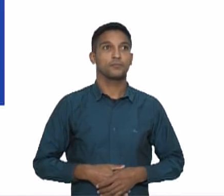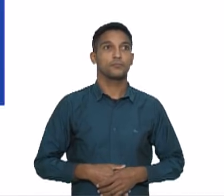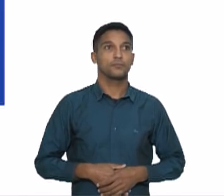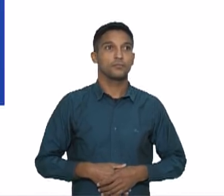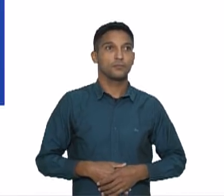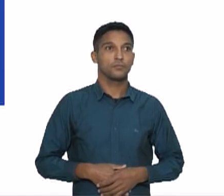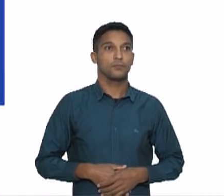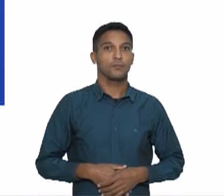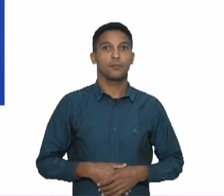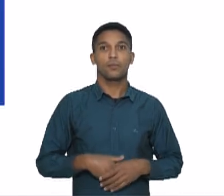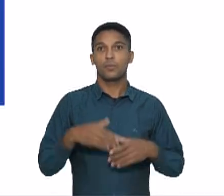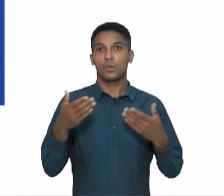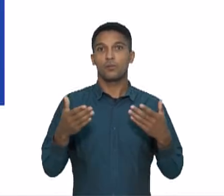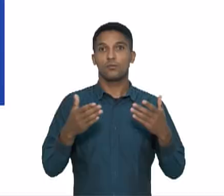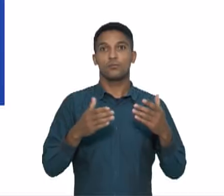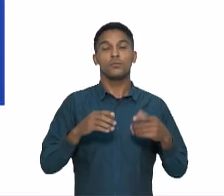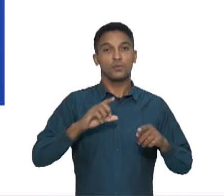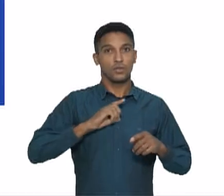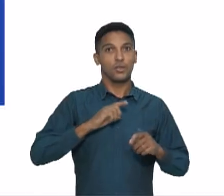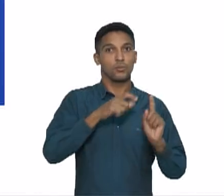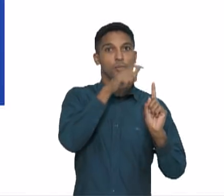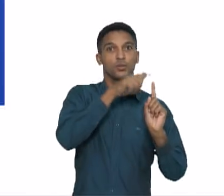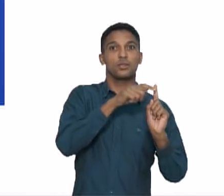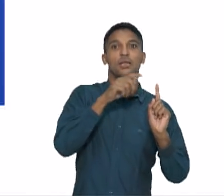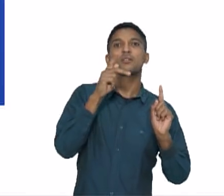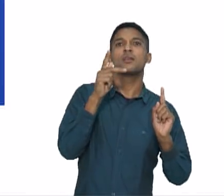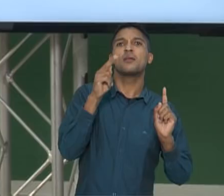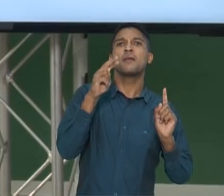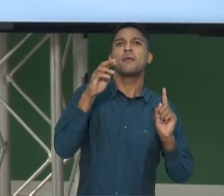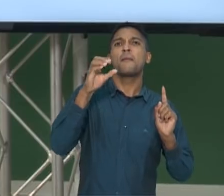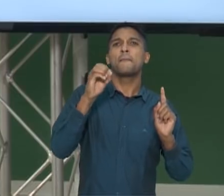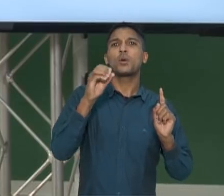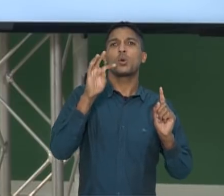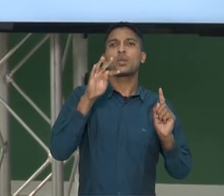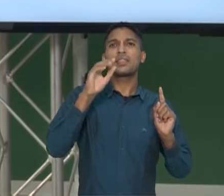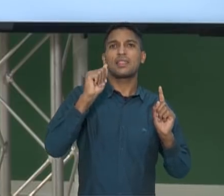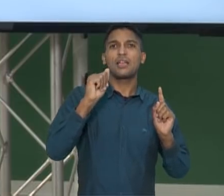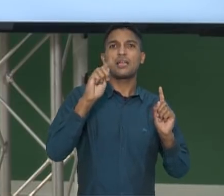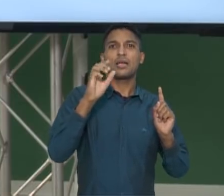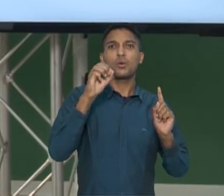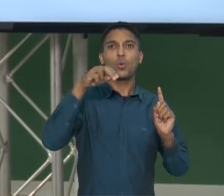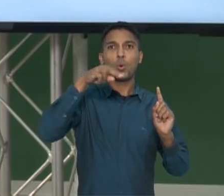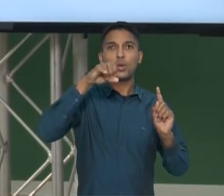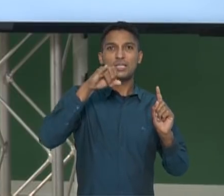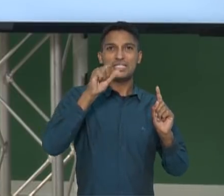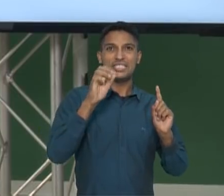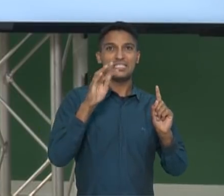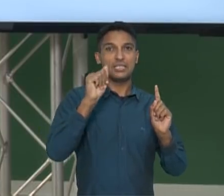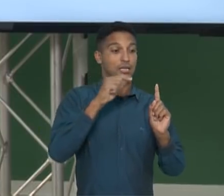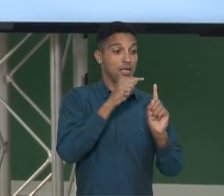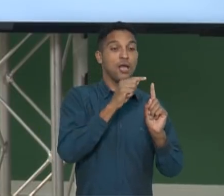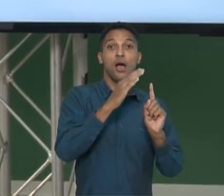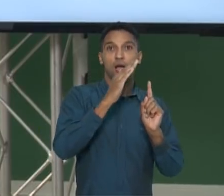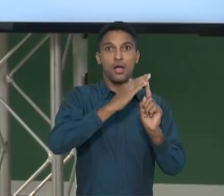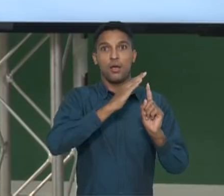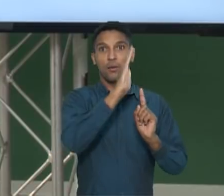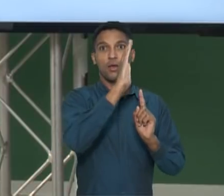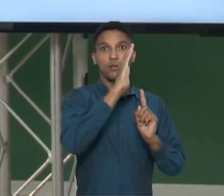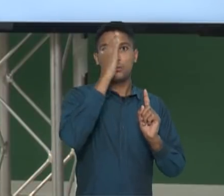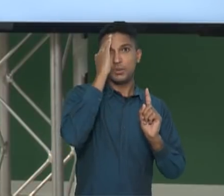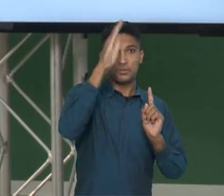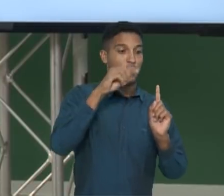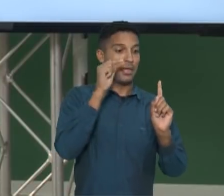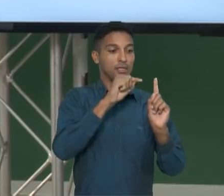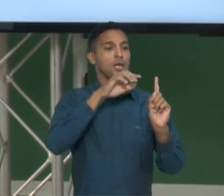principais. Então, o personagem é protagonista quando ele é considerado personagem principal, né? É em torno dele que vai girar os